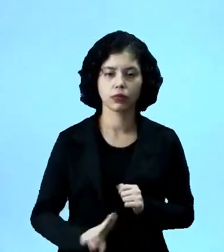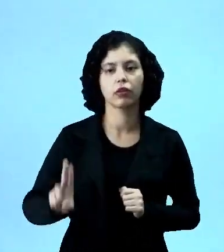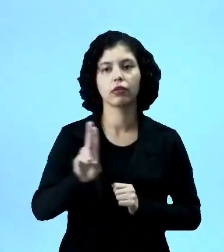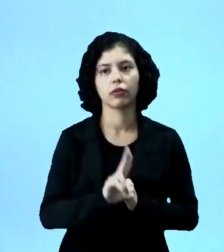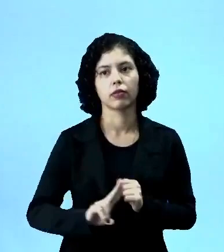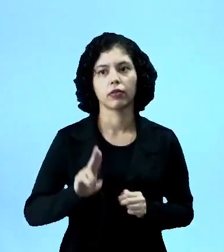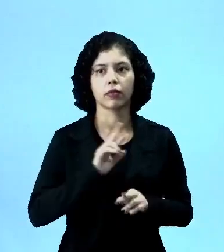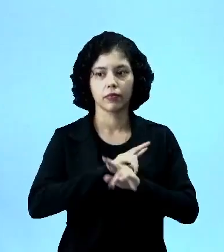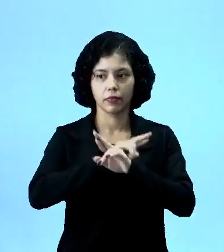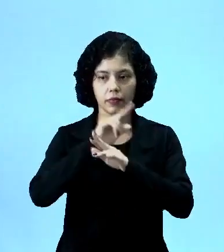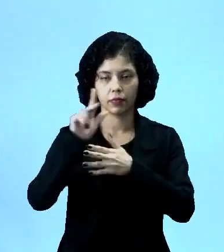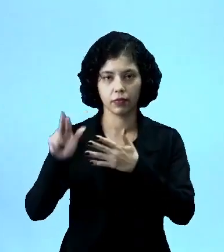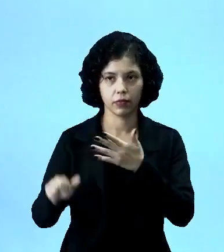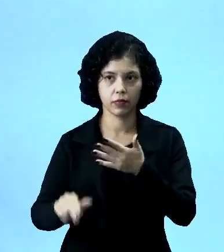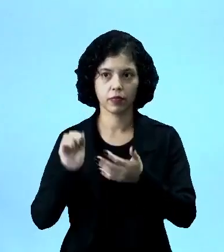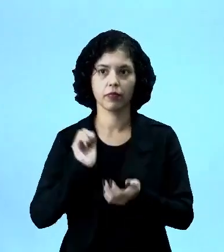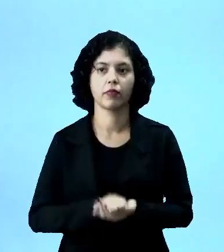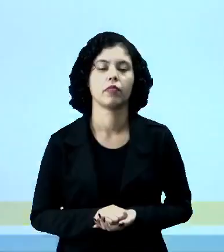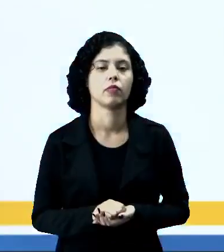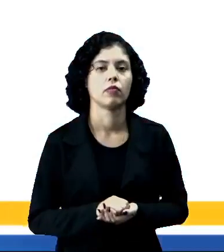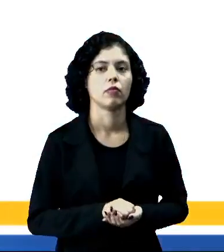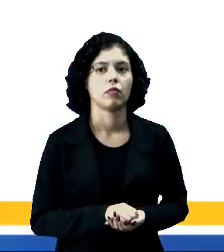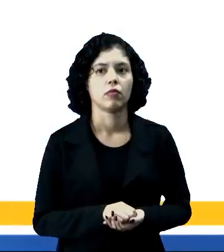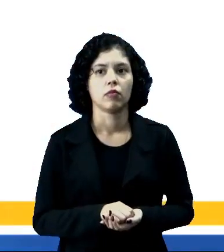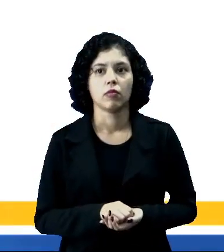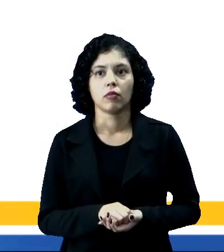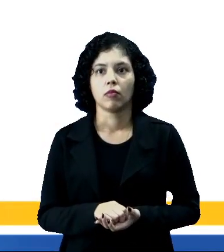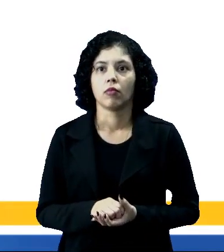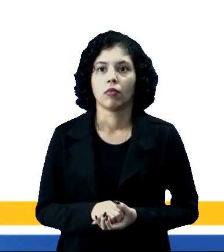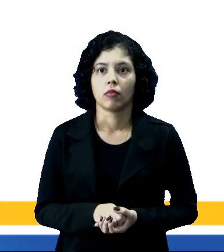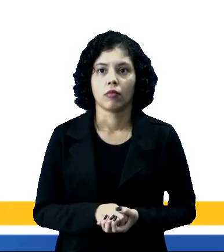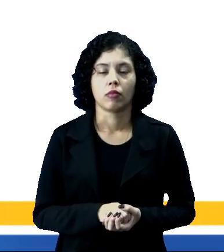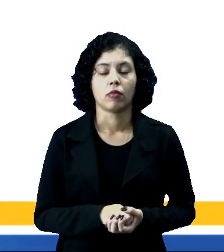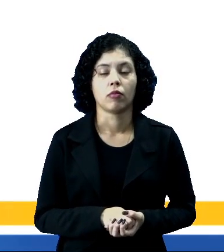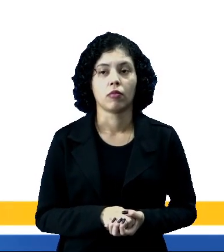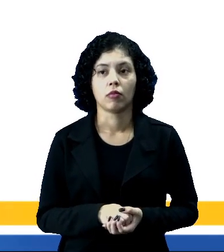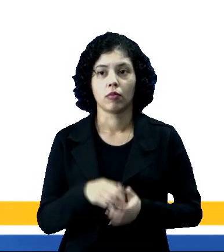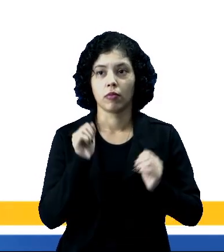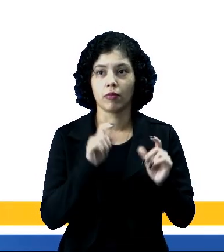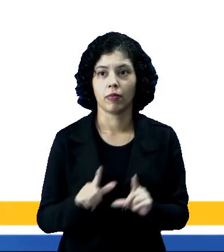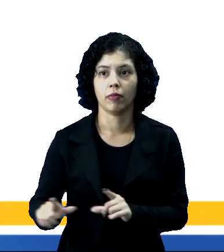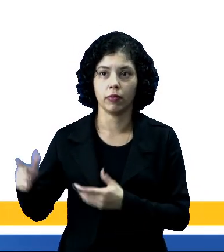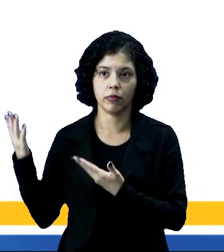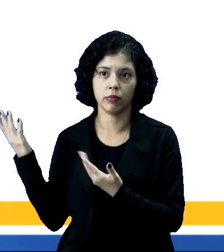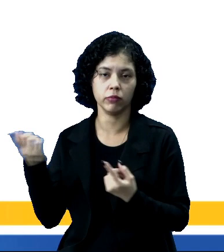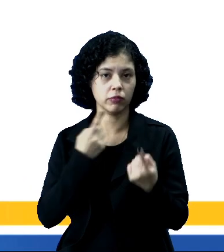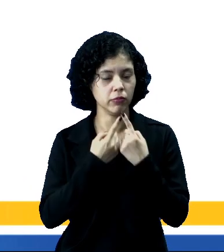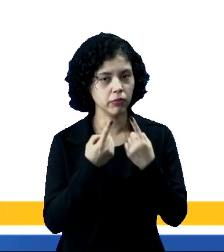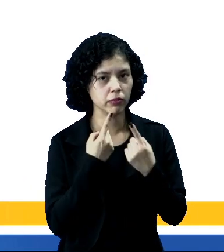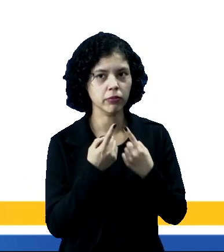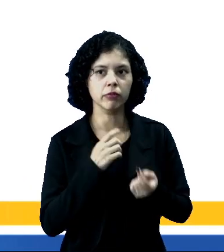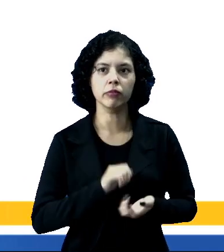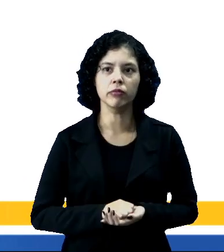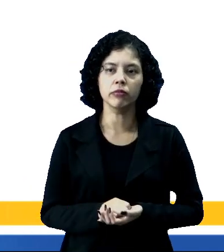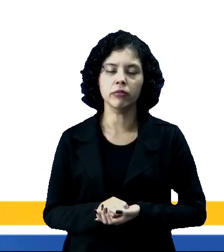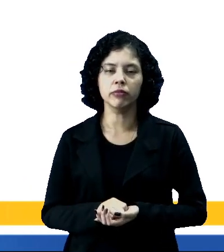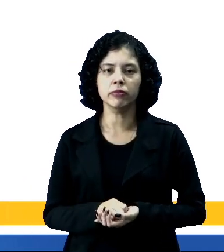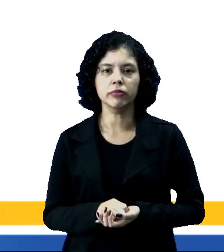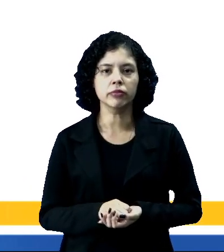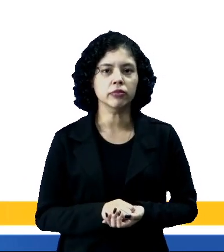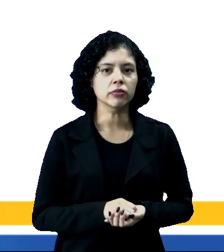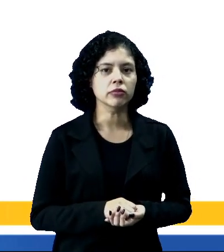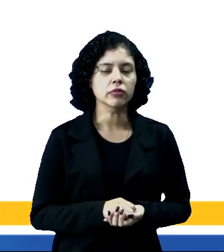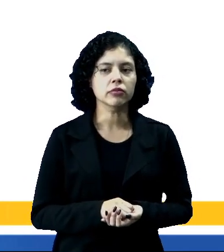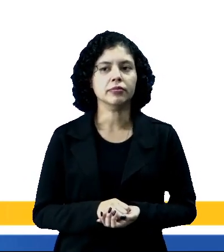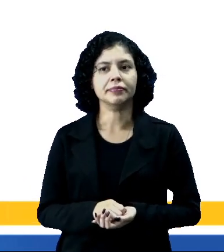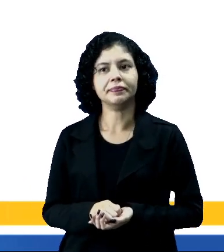utilizada nas diversas situações comunicativas. O slide na tela tem ali uma situação comunicativa,